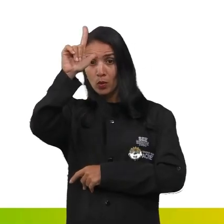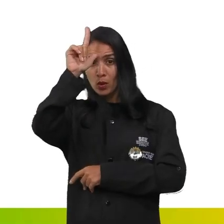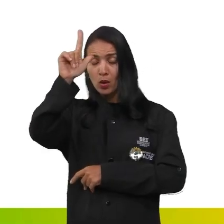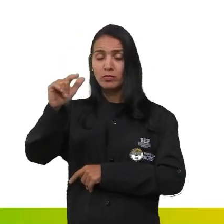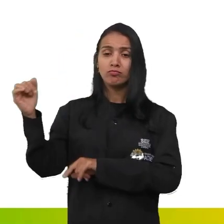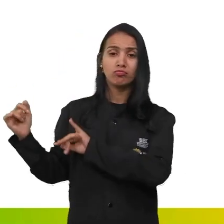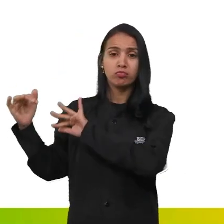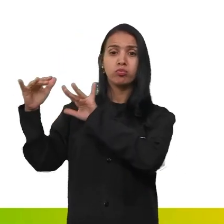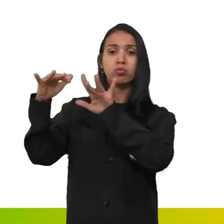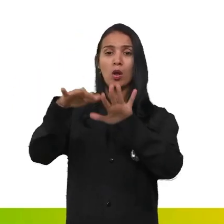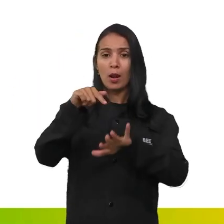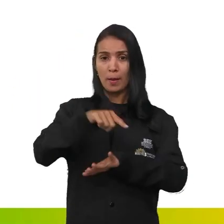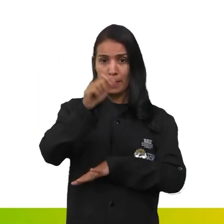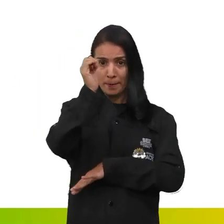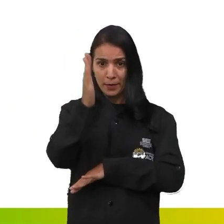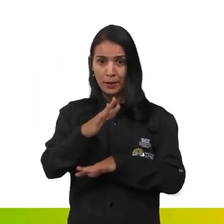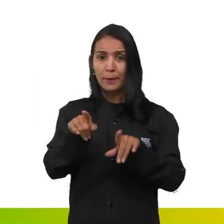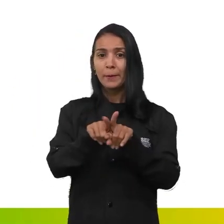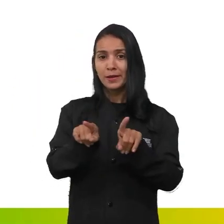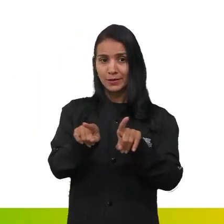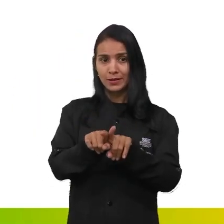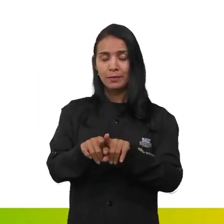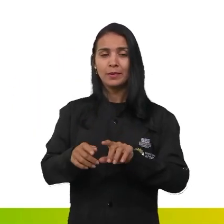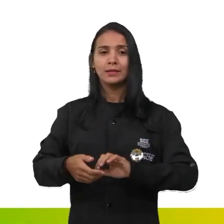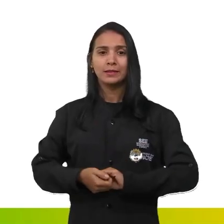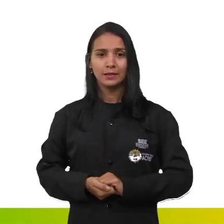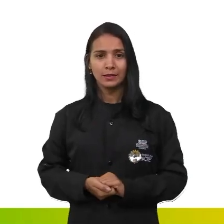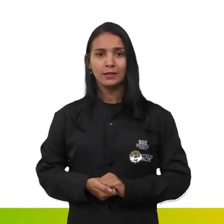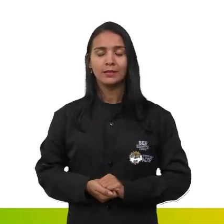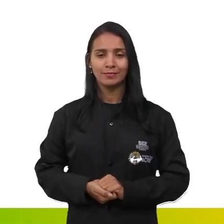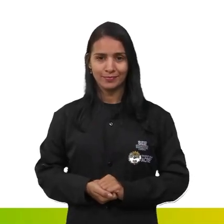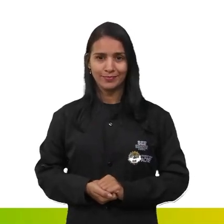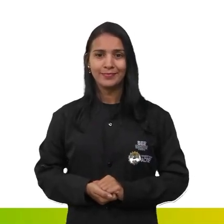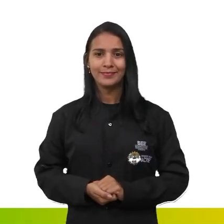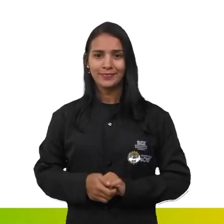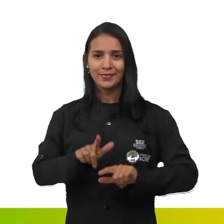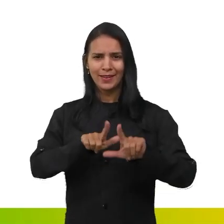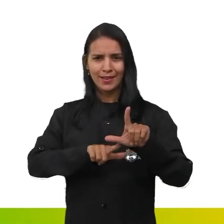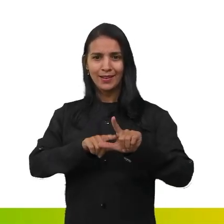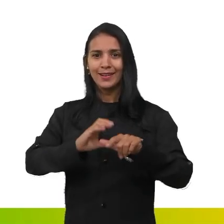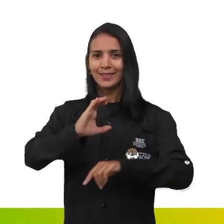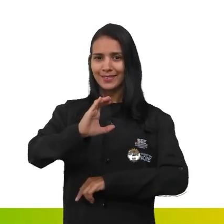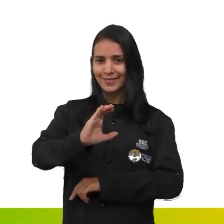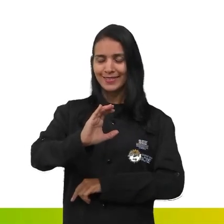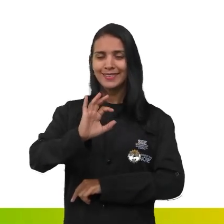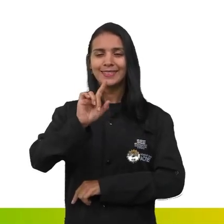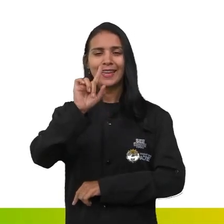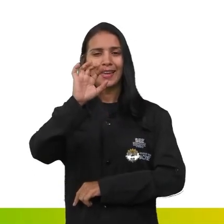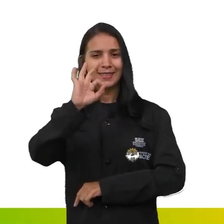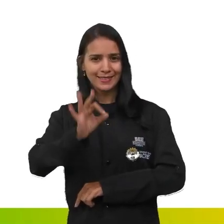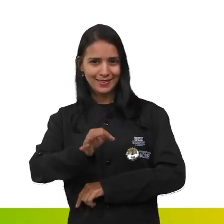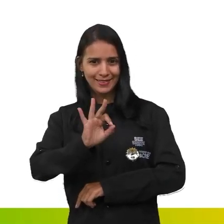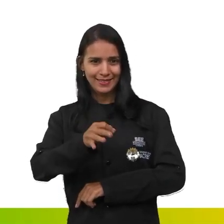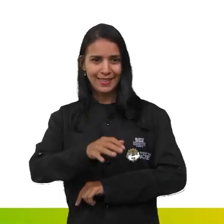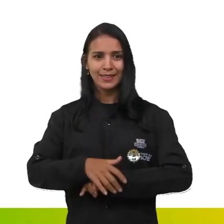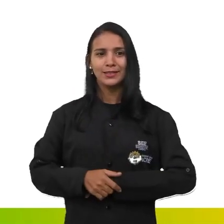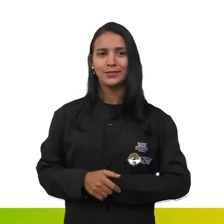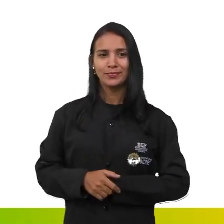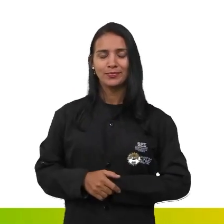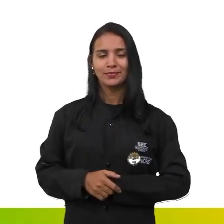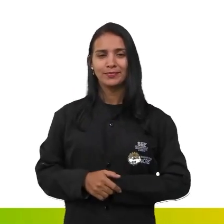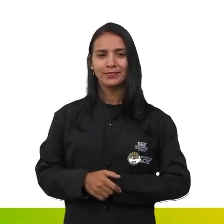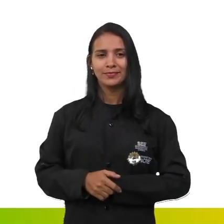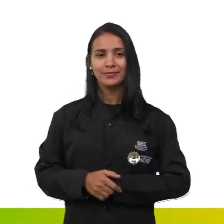alemães, certo? Então, a alternativa C é a alternativa correta. Vamos para a alternativa